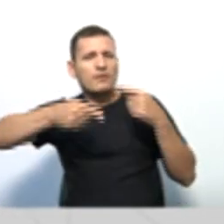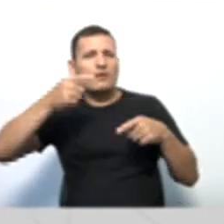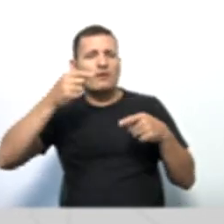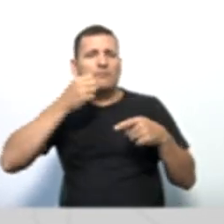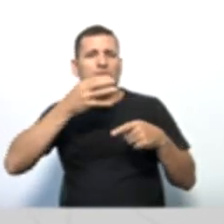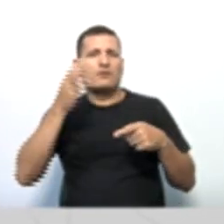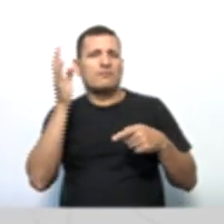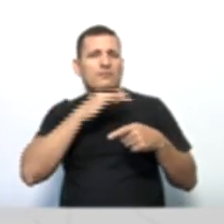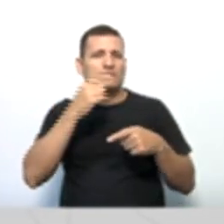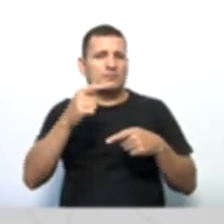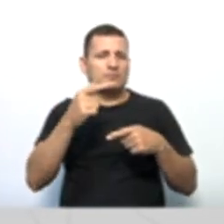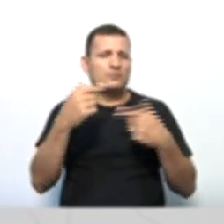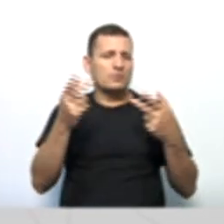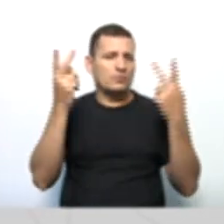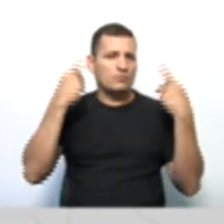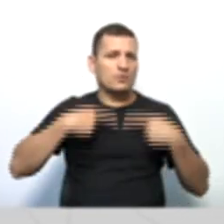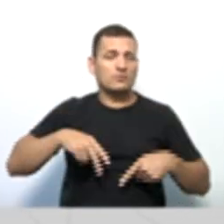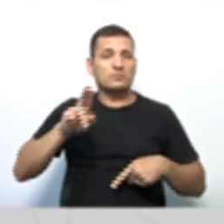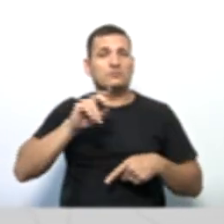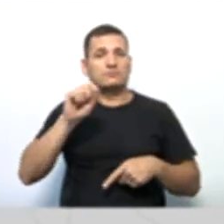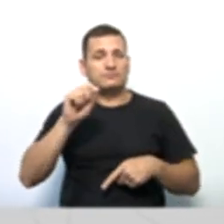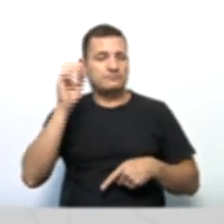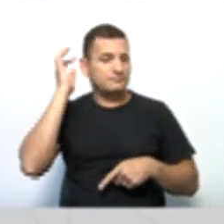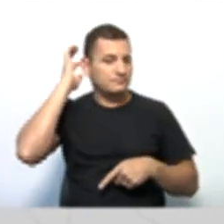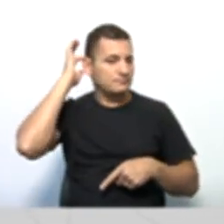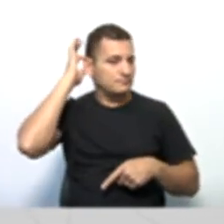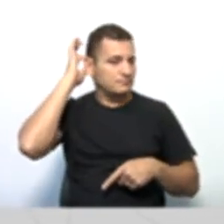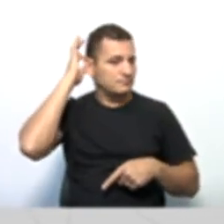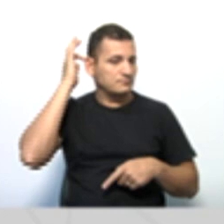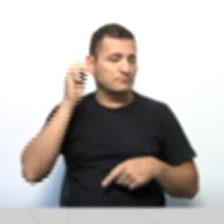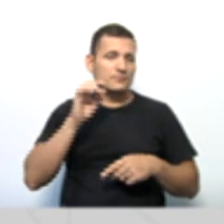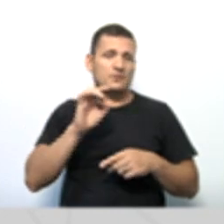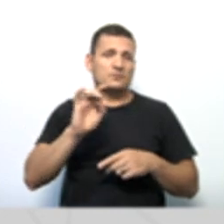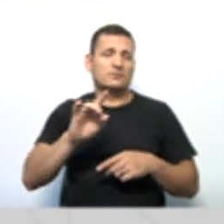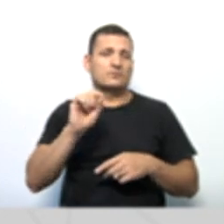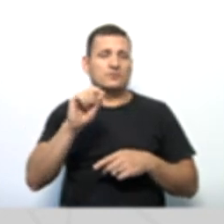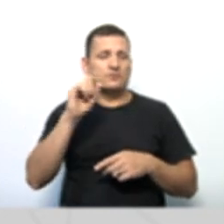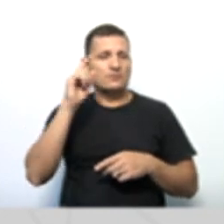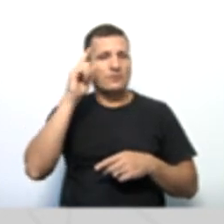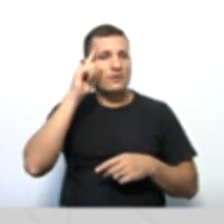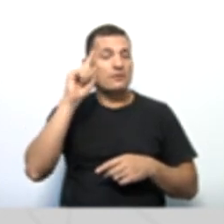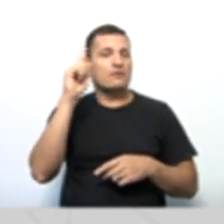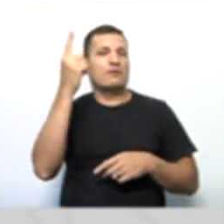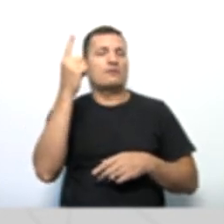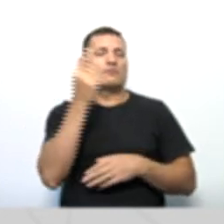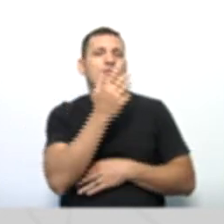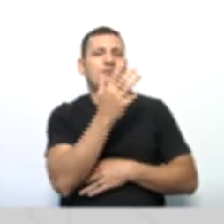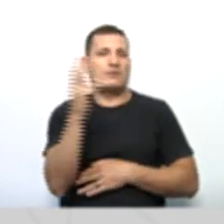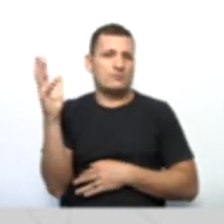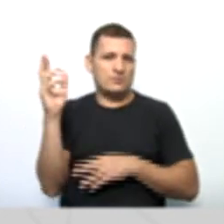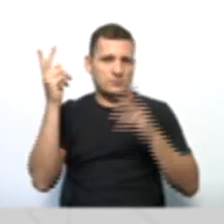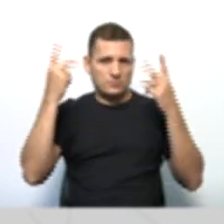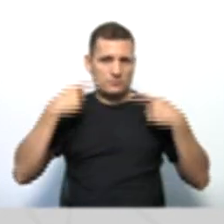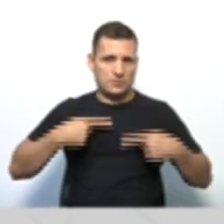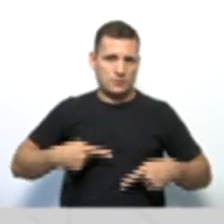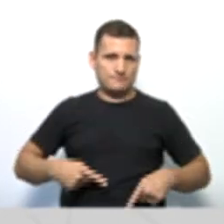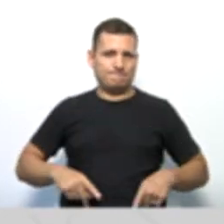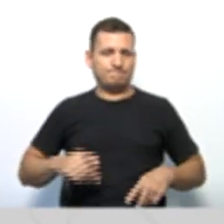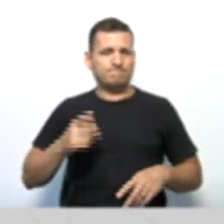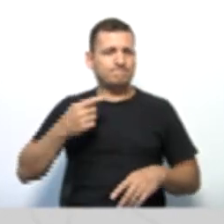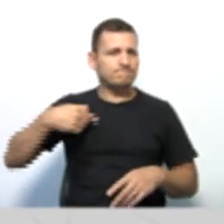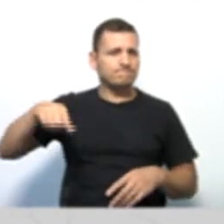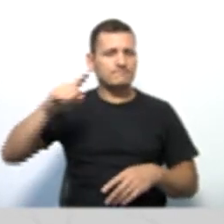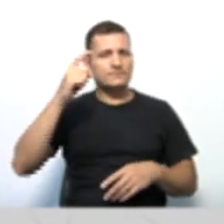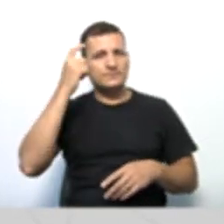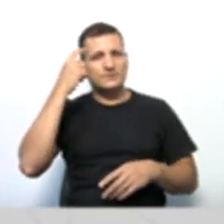para definir isso? A resposta é o ideal de natureza humana. A gente cria a ideia de que existe um